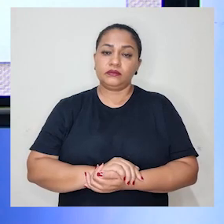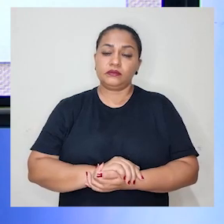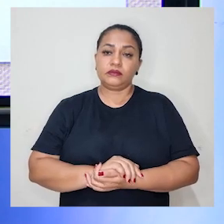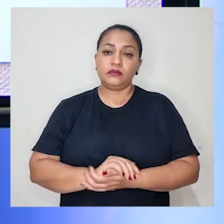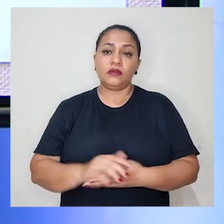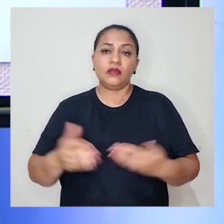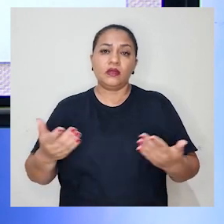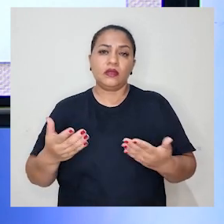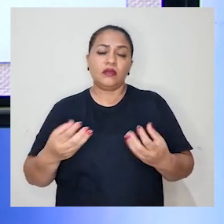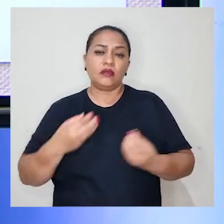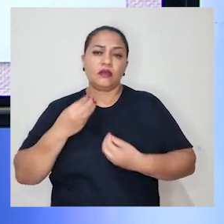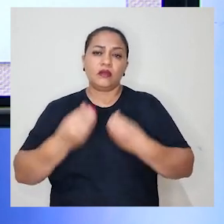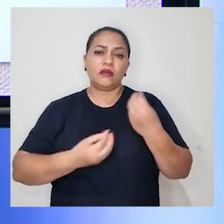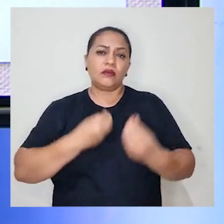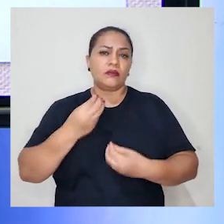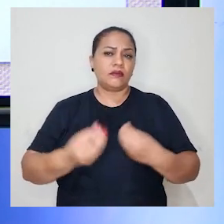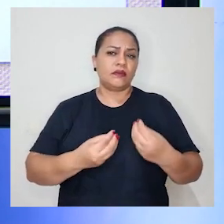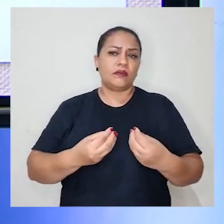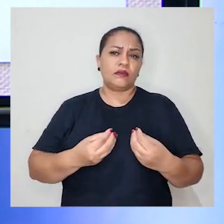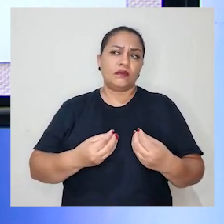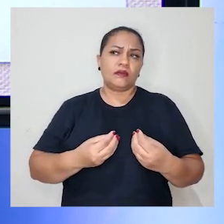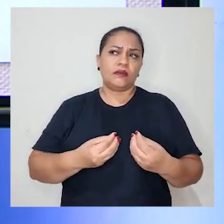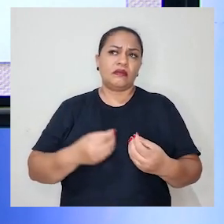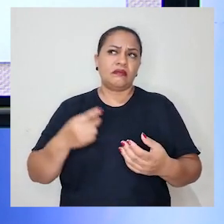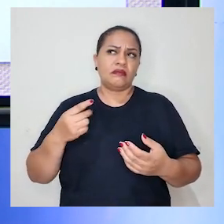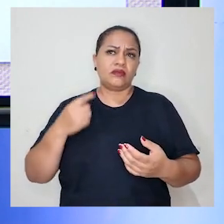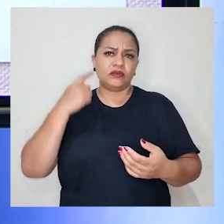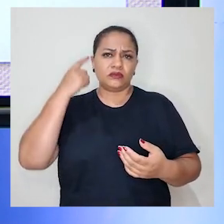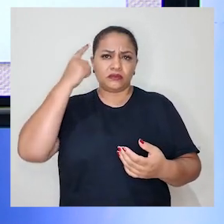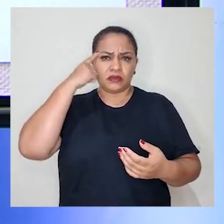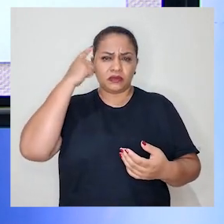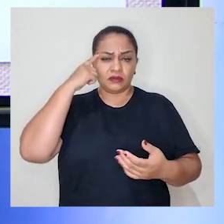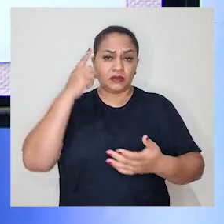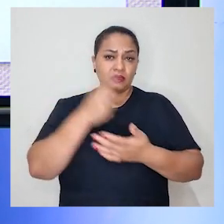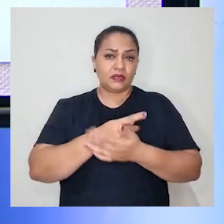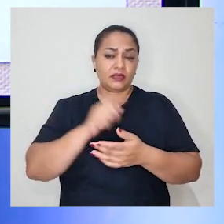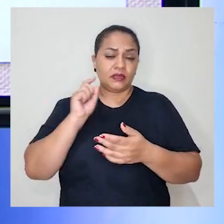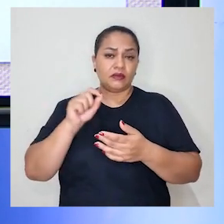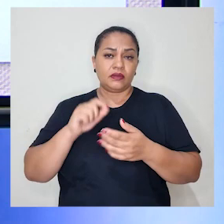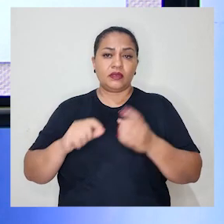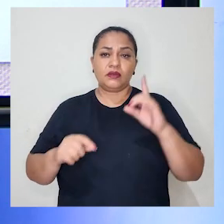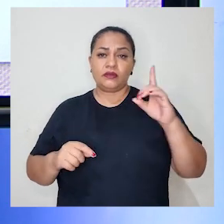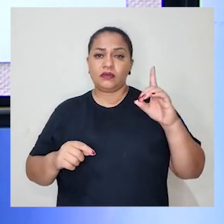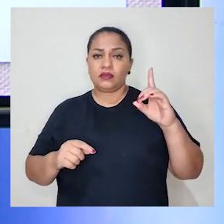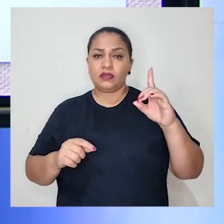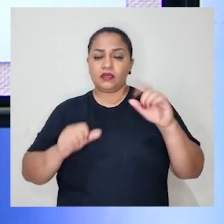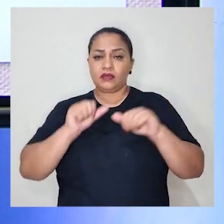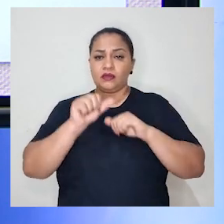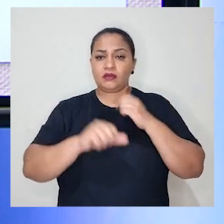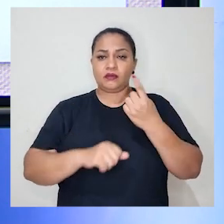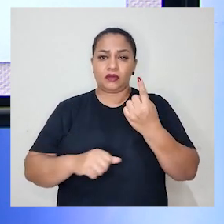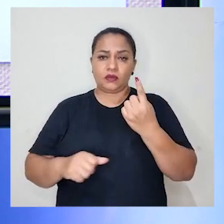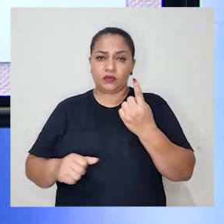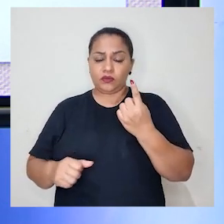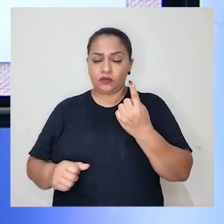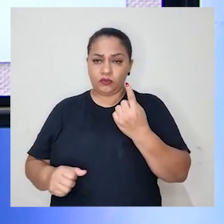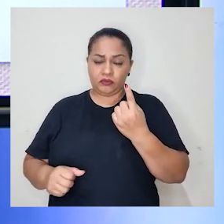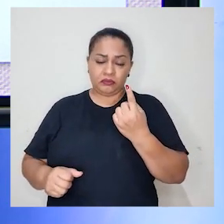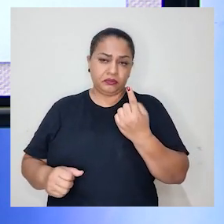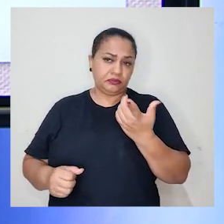Uma forma uma forma errada de pensar seria atribuindo 1 para o D, que eu até deixei escrito